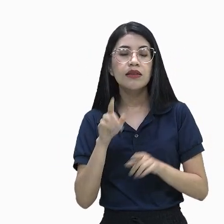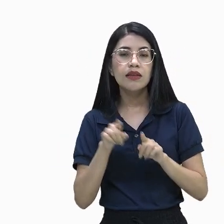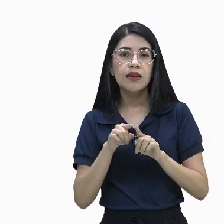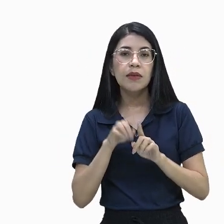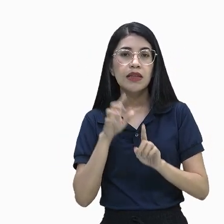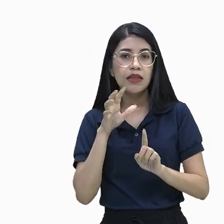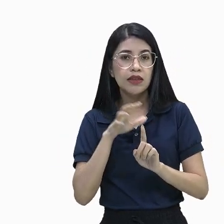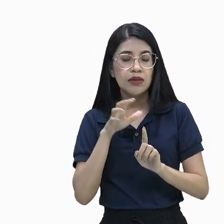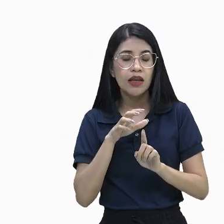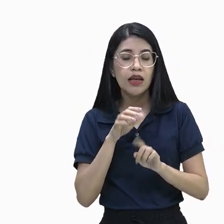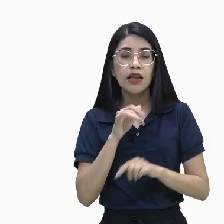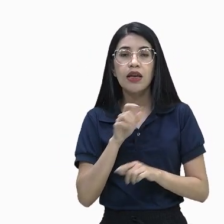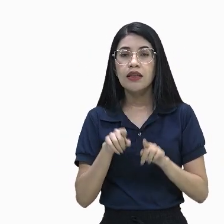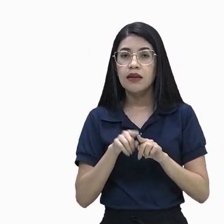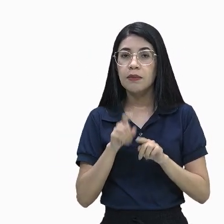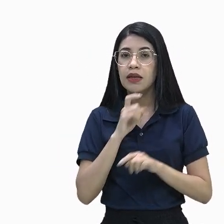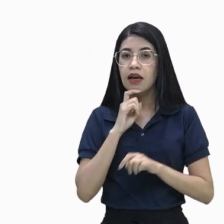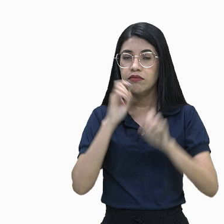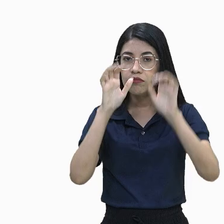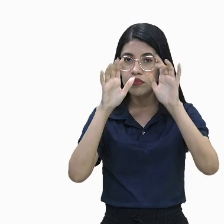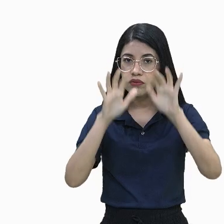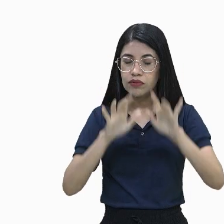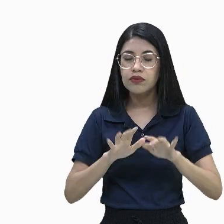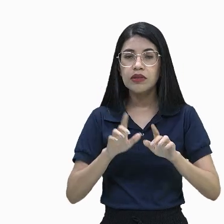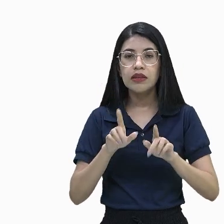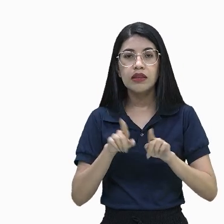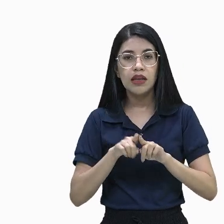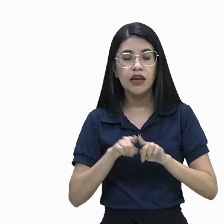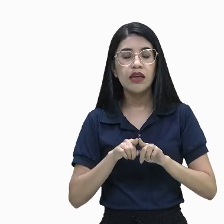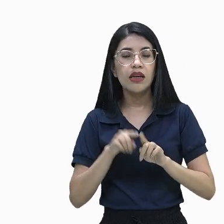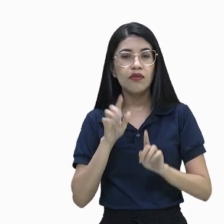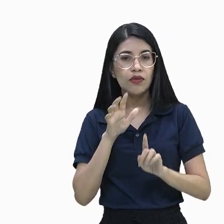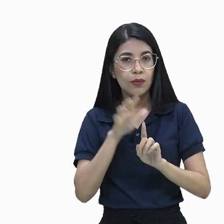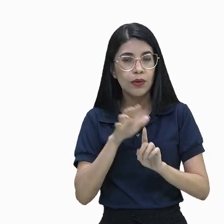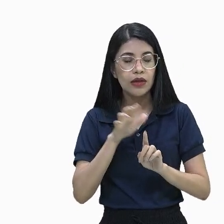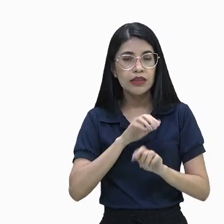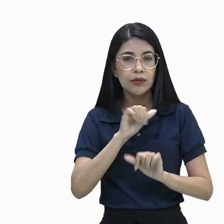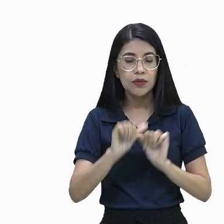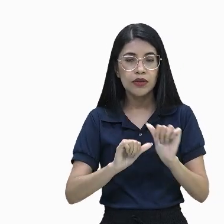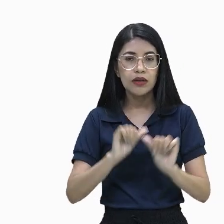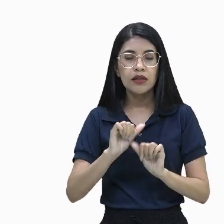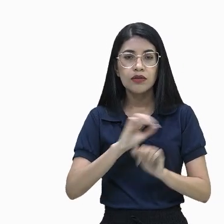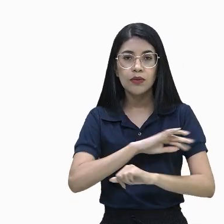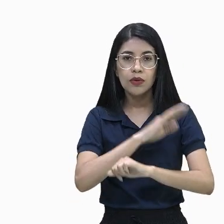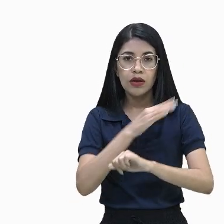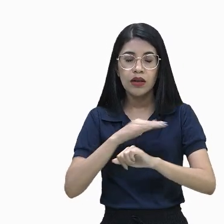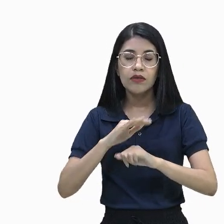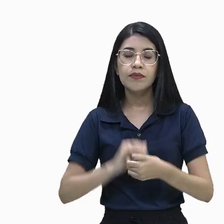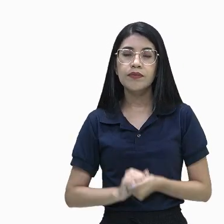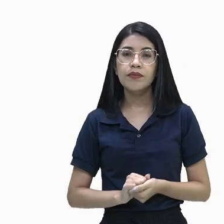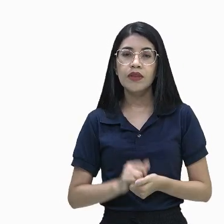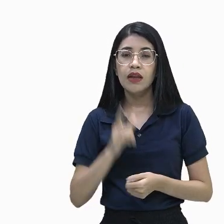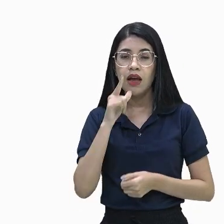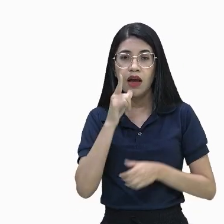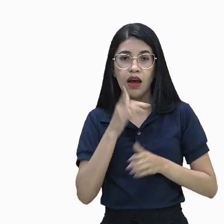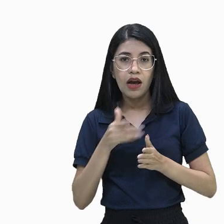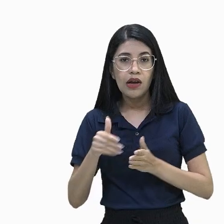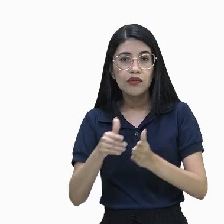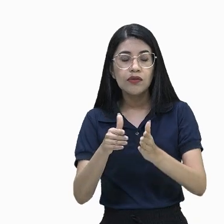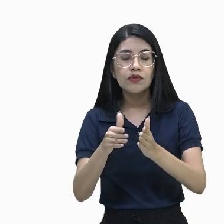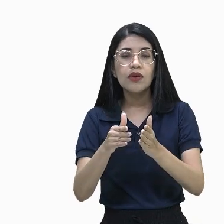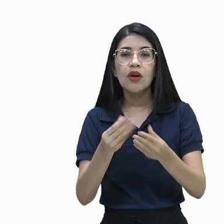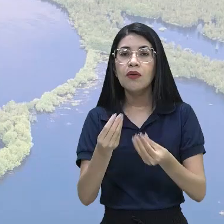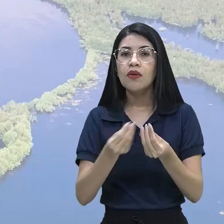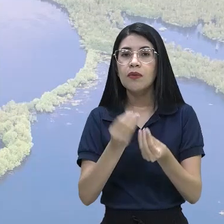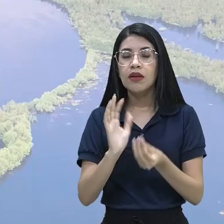né? Que eu falei para vocês lá no início, ela também vai modelar o relevo. A fluvial, nós temos aí o resultado